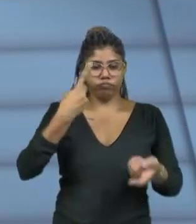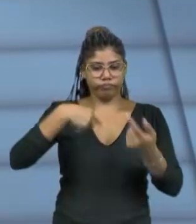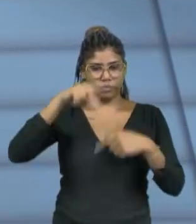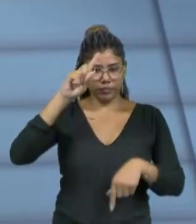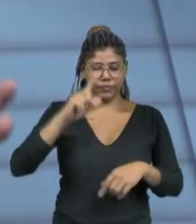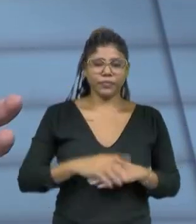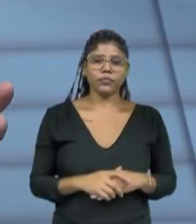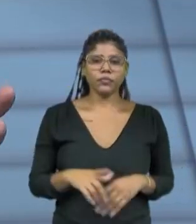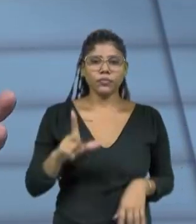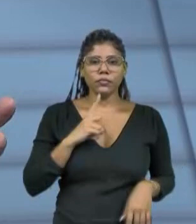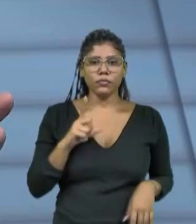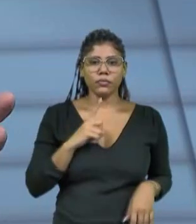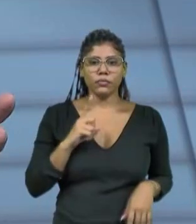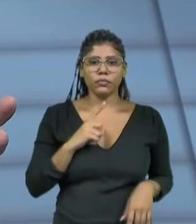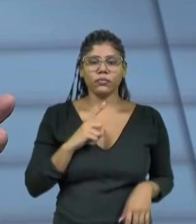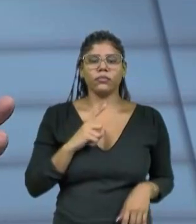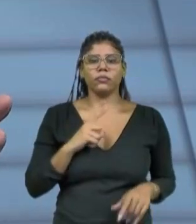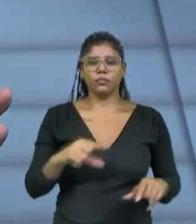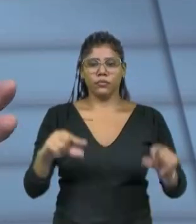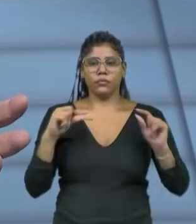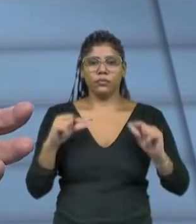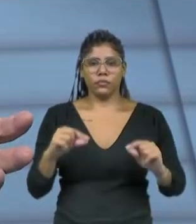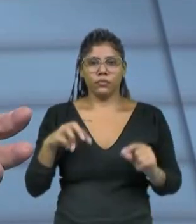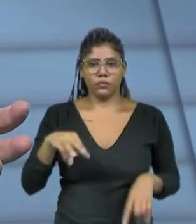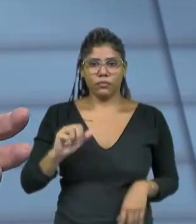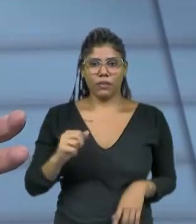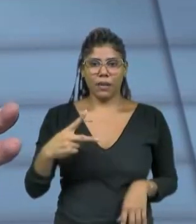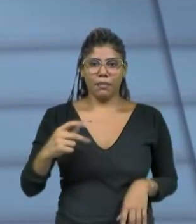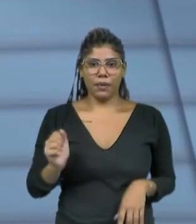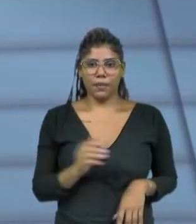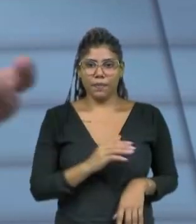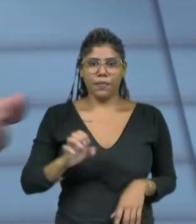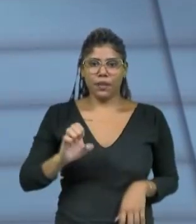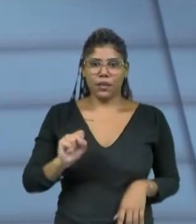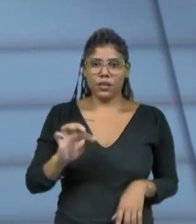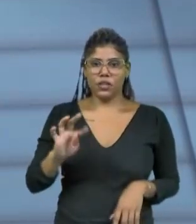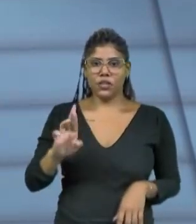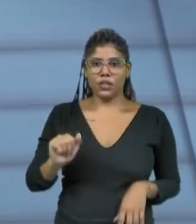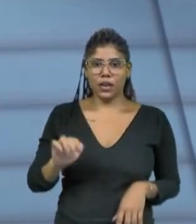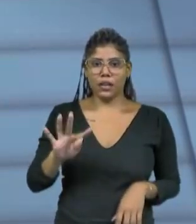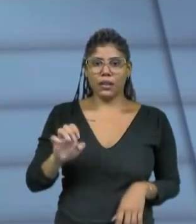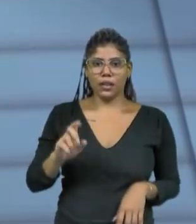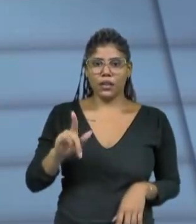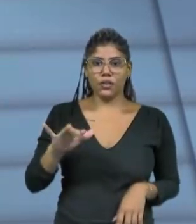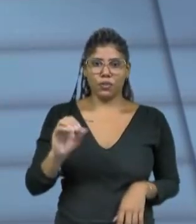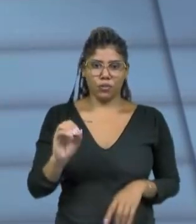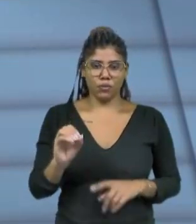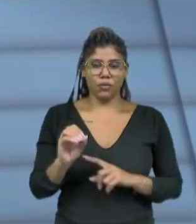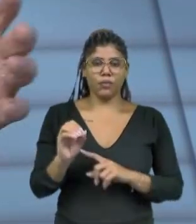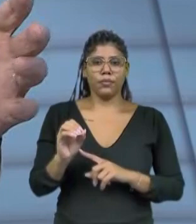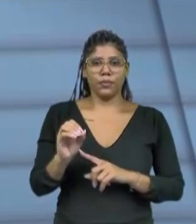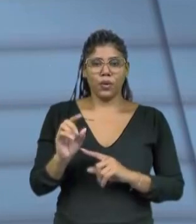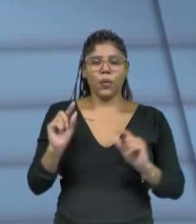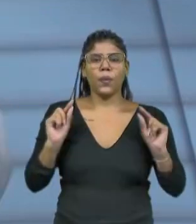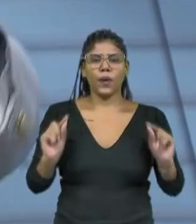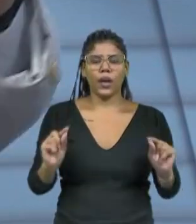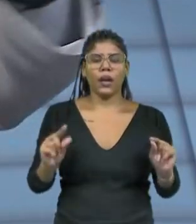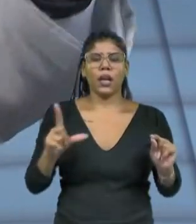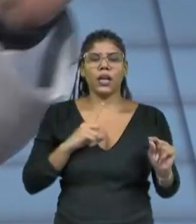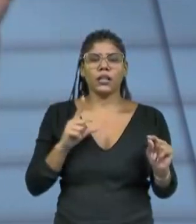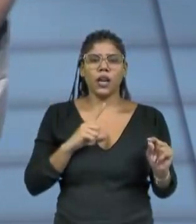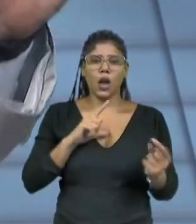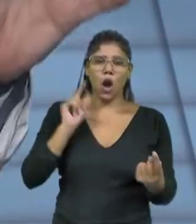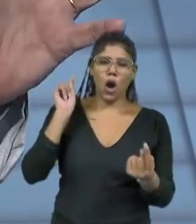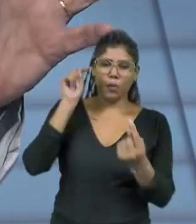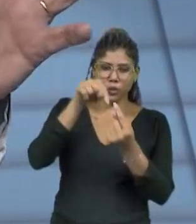existe a tradução do 2050 que chama mapa estratégico, que é uma metodologia inclusive conhecida, onde você tem